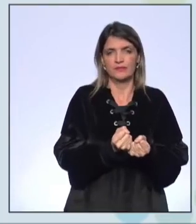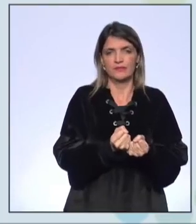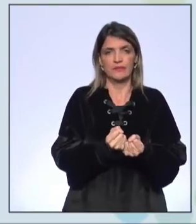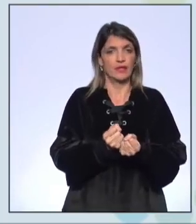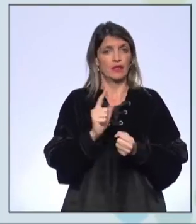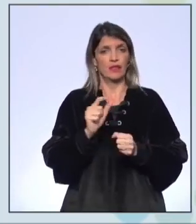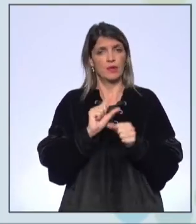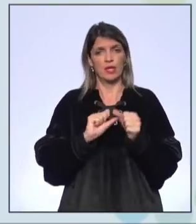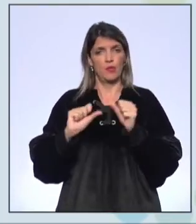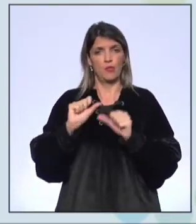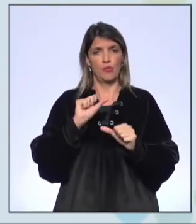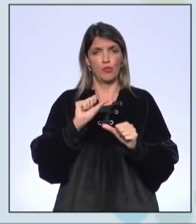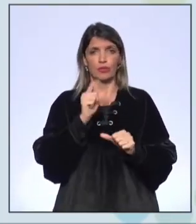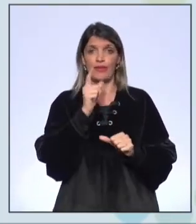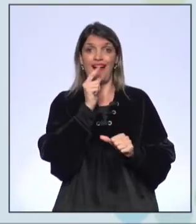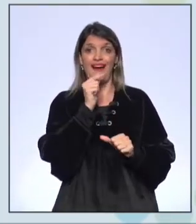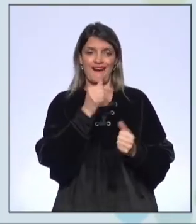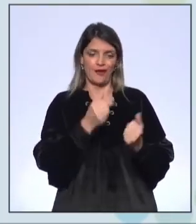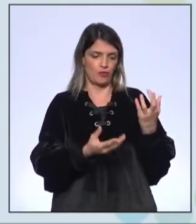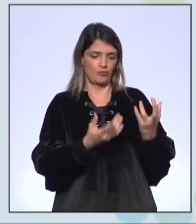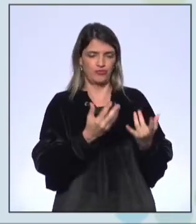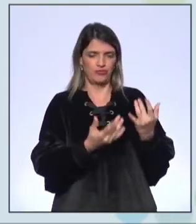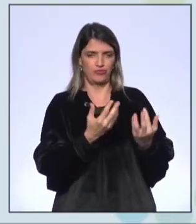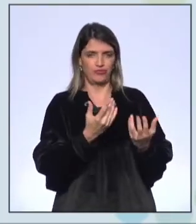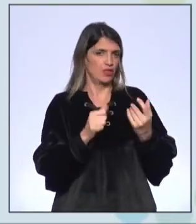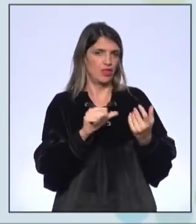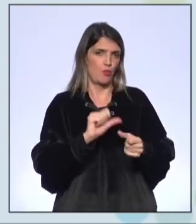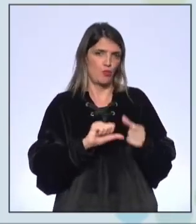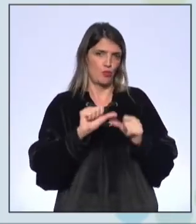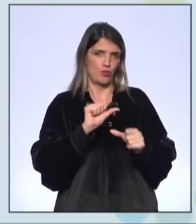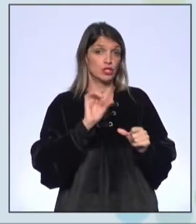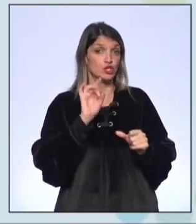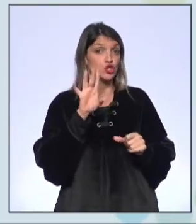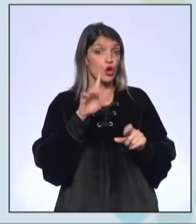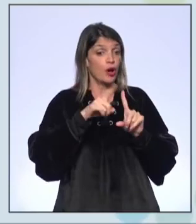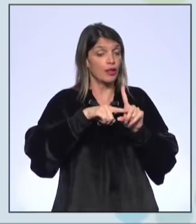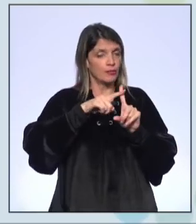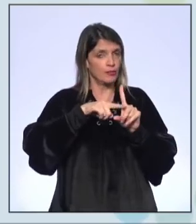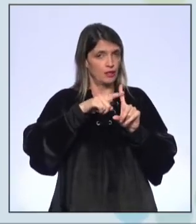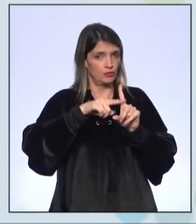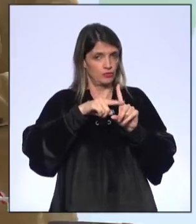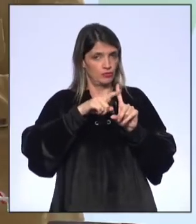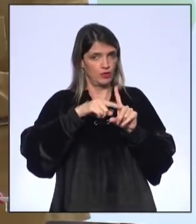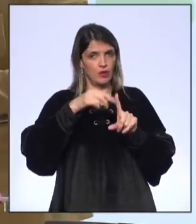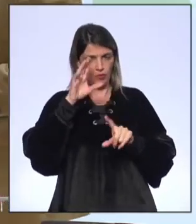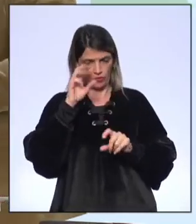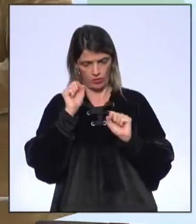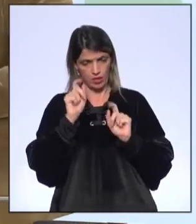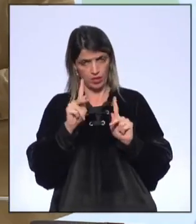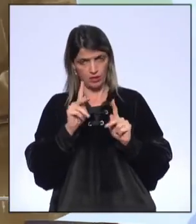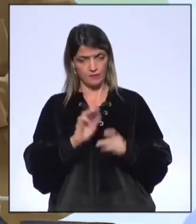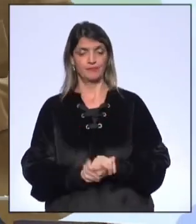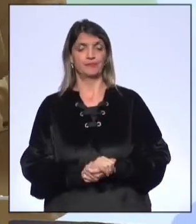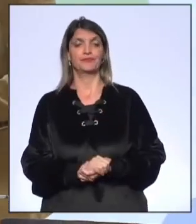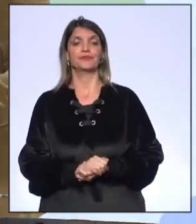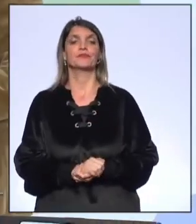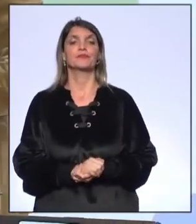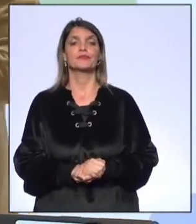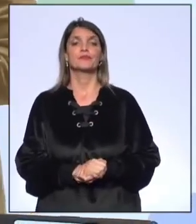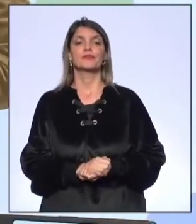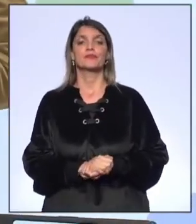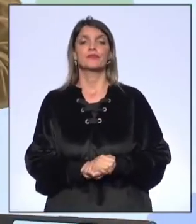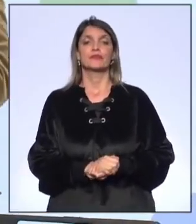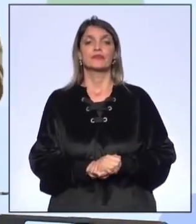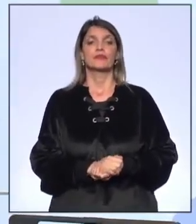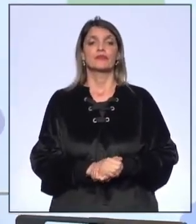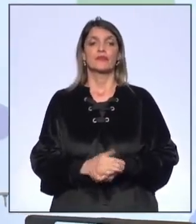estado físico da matéria, tá bom? Só para você ter uma ideia como a gente faz esse cálculo aí, certo? Vamos lá. E